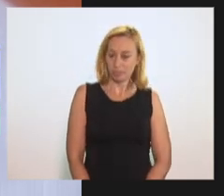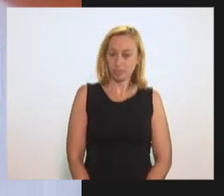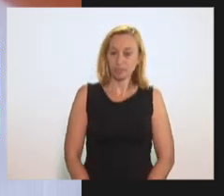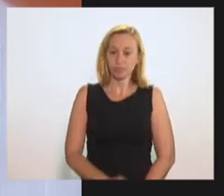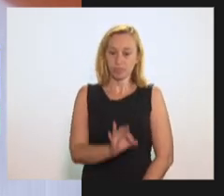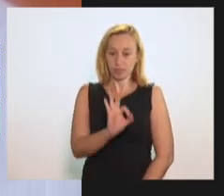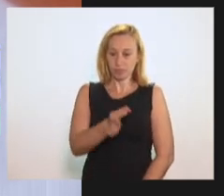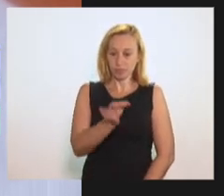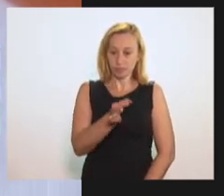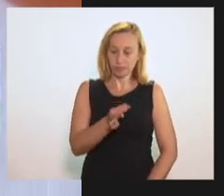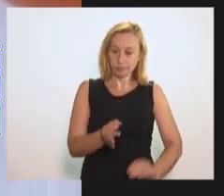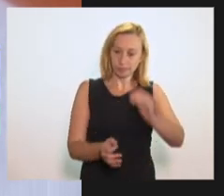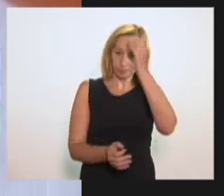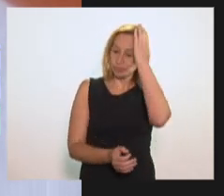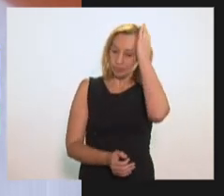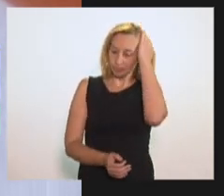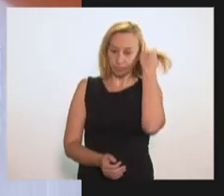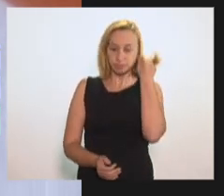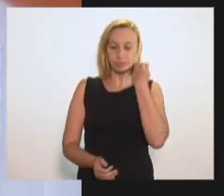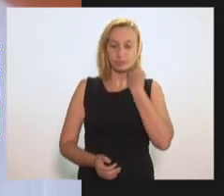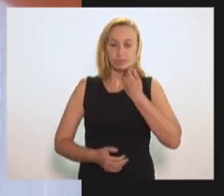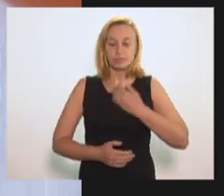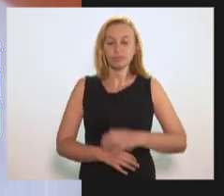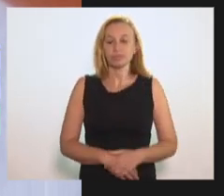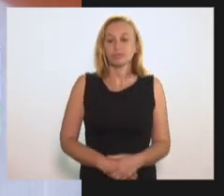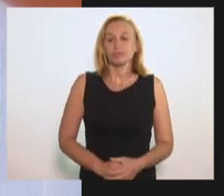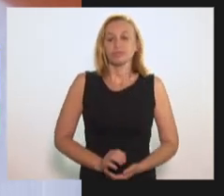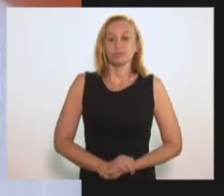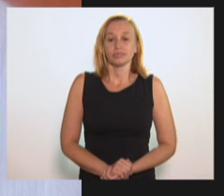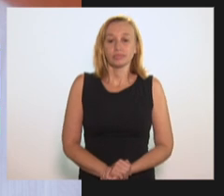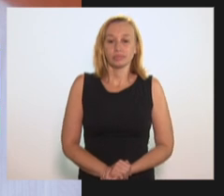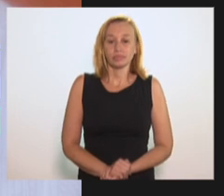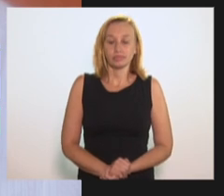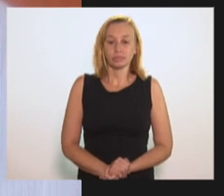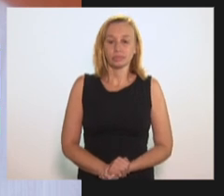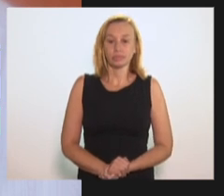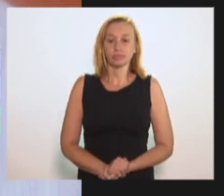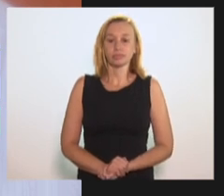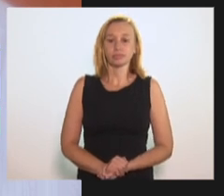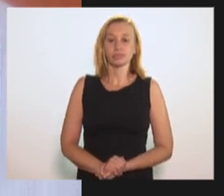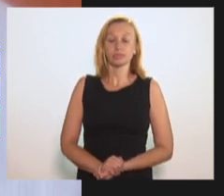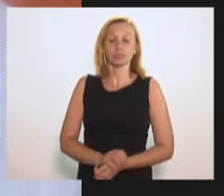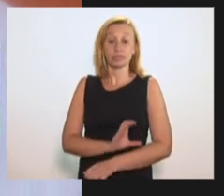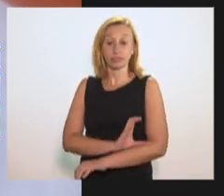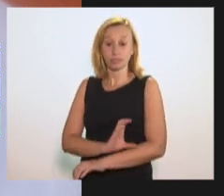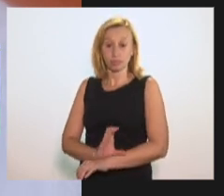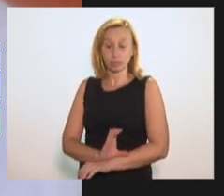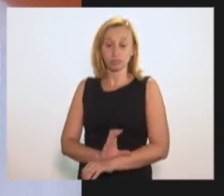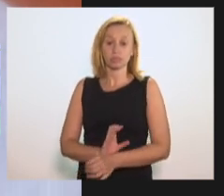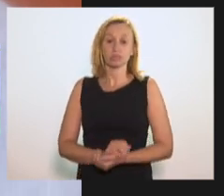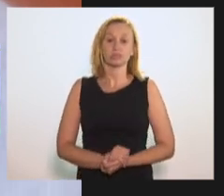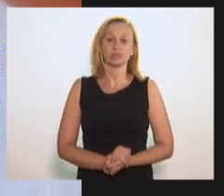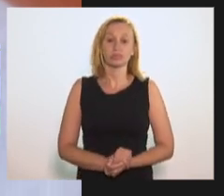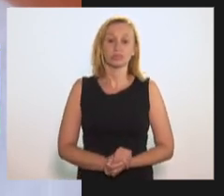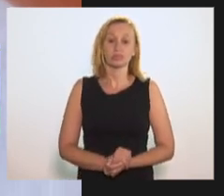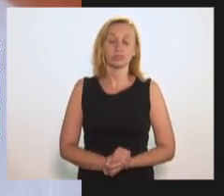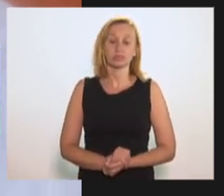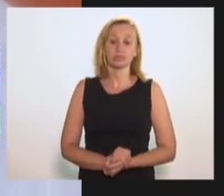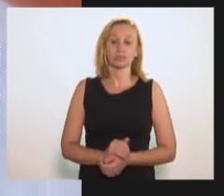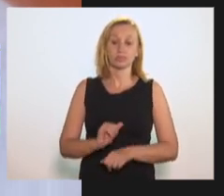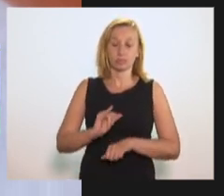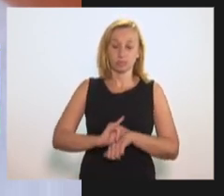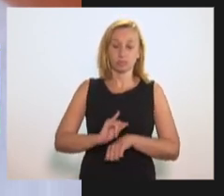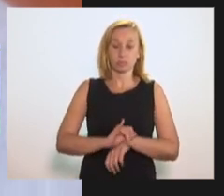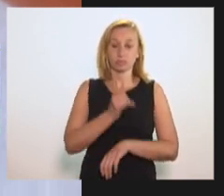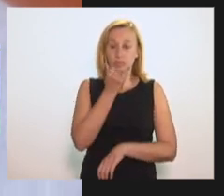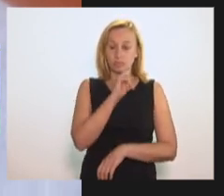certeza uma adequada divulgação da arquitetura urbana da capital fluminense o